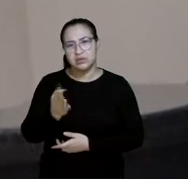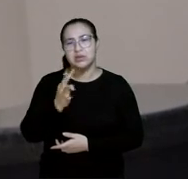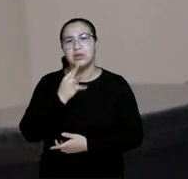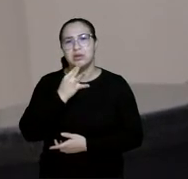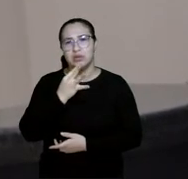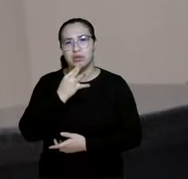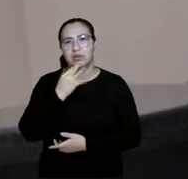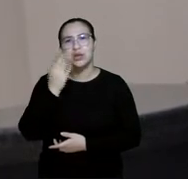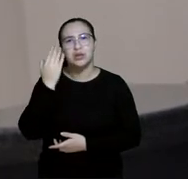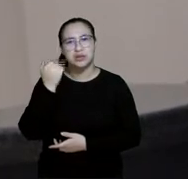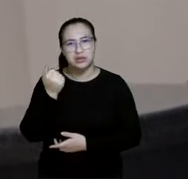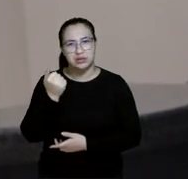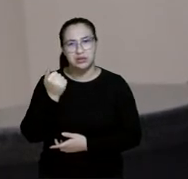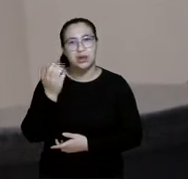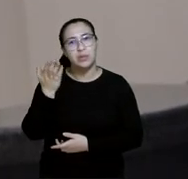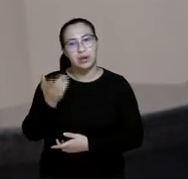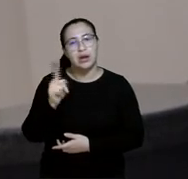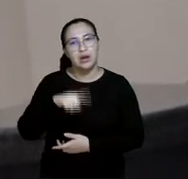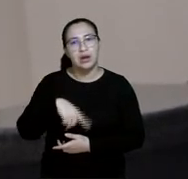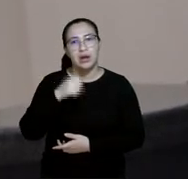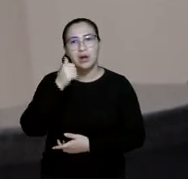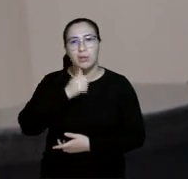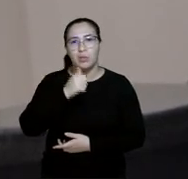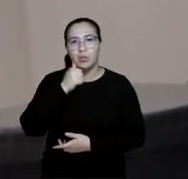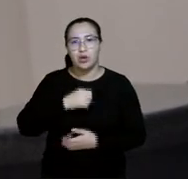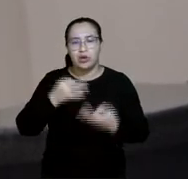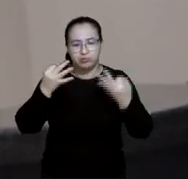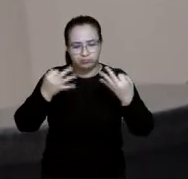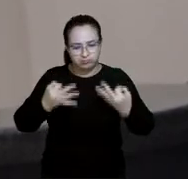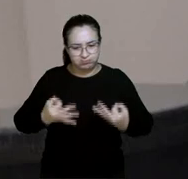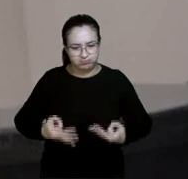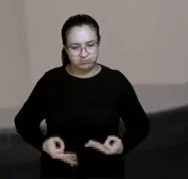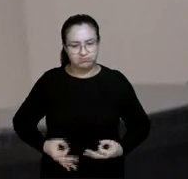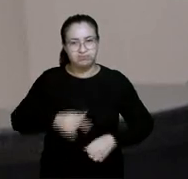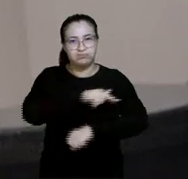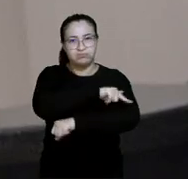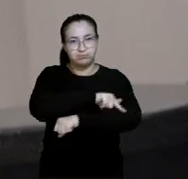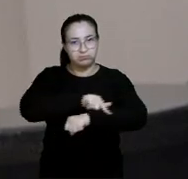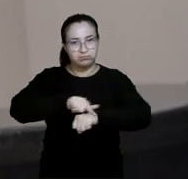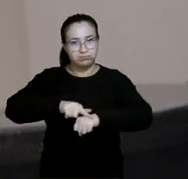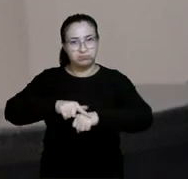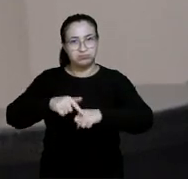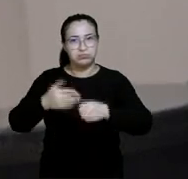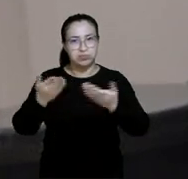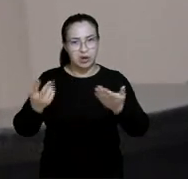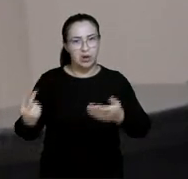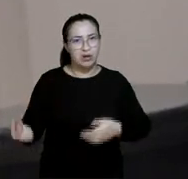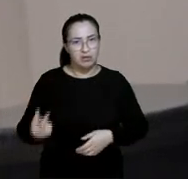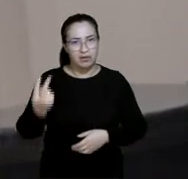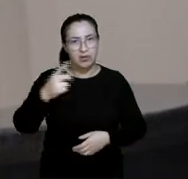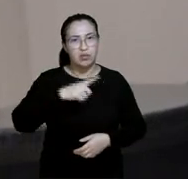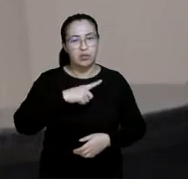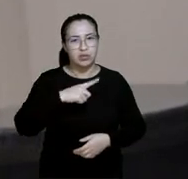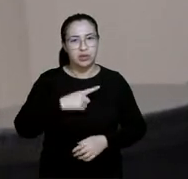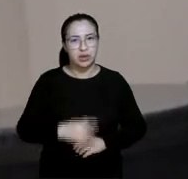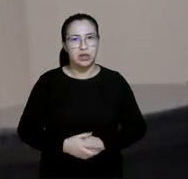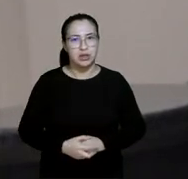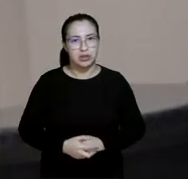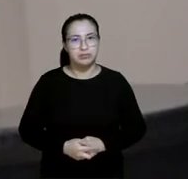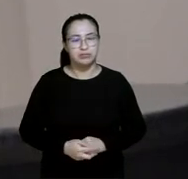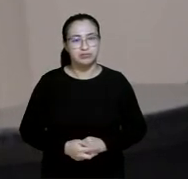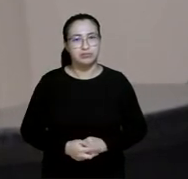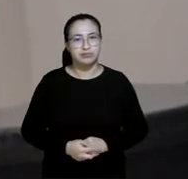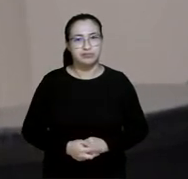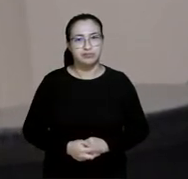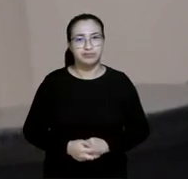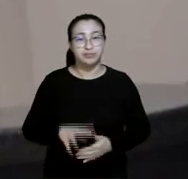especial, e sabem do quanto ela é uma mulher elegante e honesta e correta nos seus valores. E eu quero deixar aqui esse